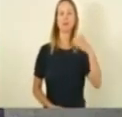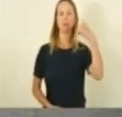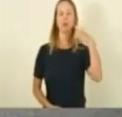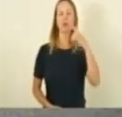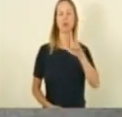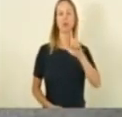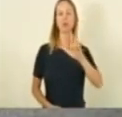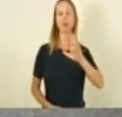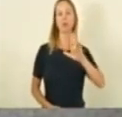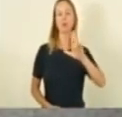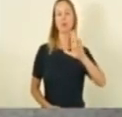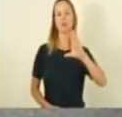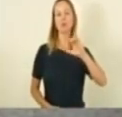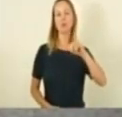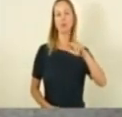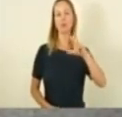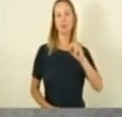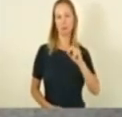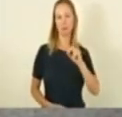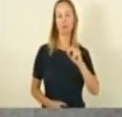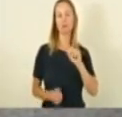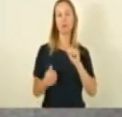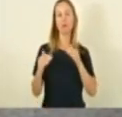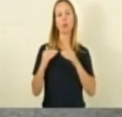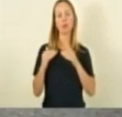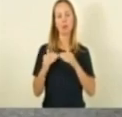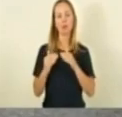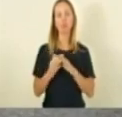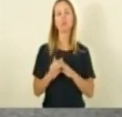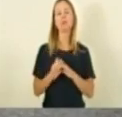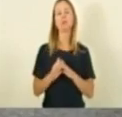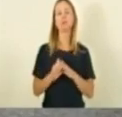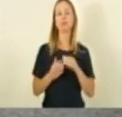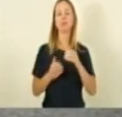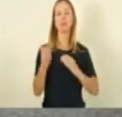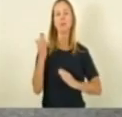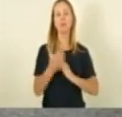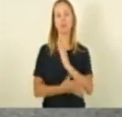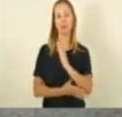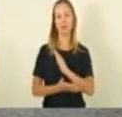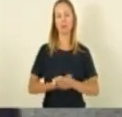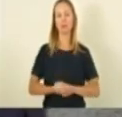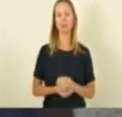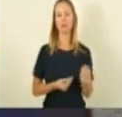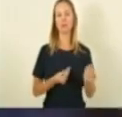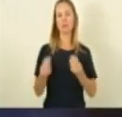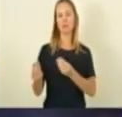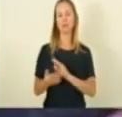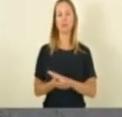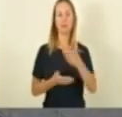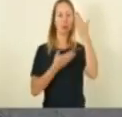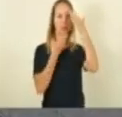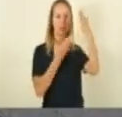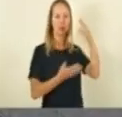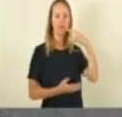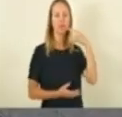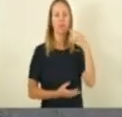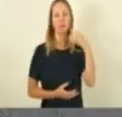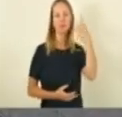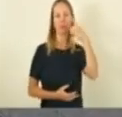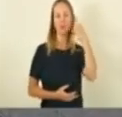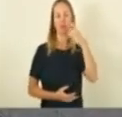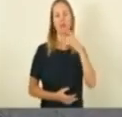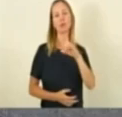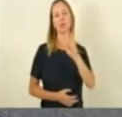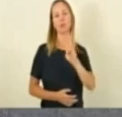Machado, com o relator. Matéria aprovada, eu devolvo a Vossa Excelência. Obrigado, deputado Bruno Lamas.